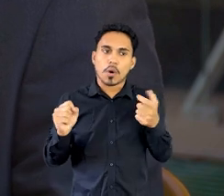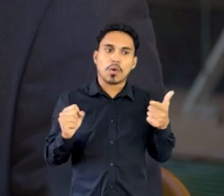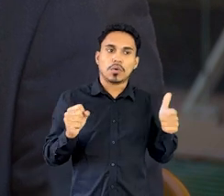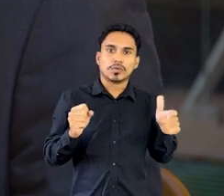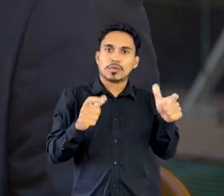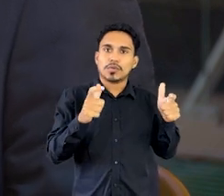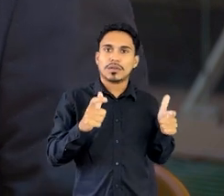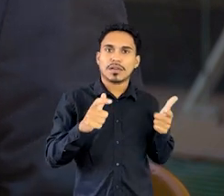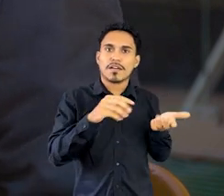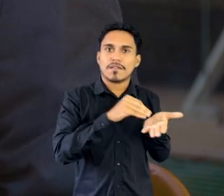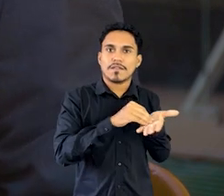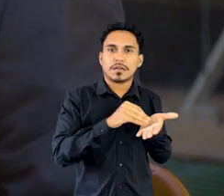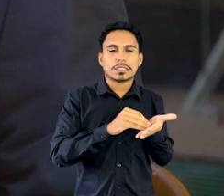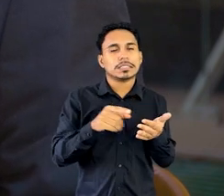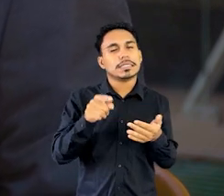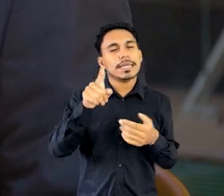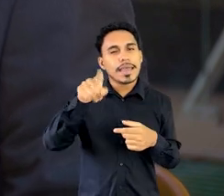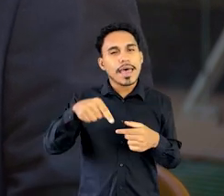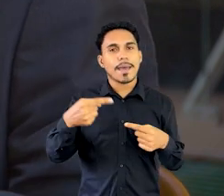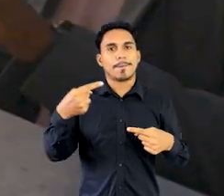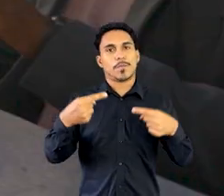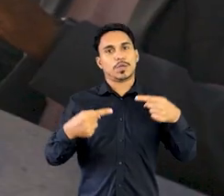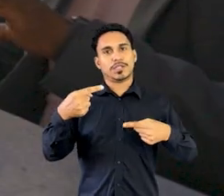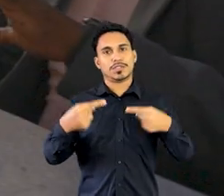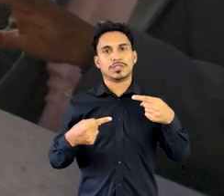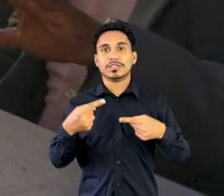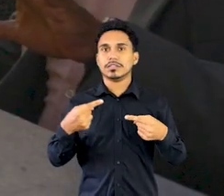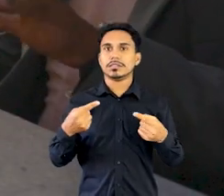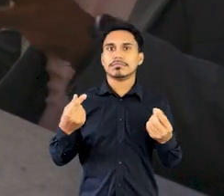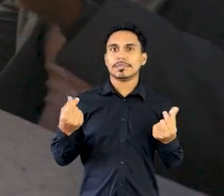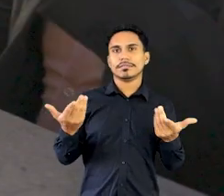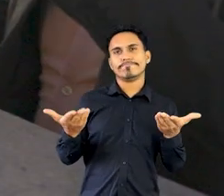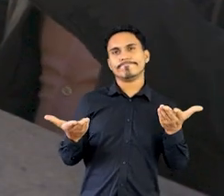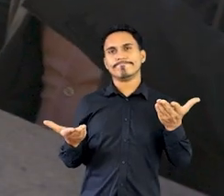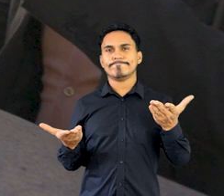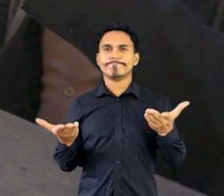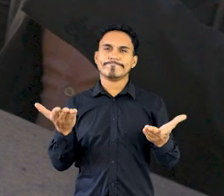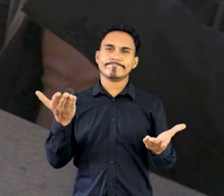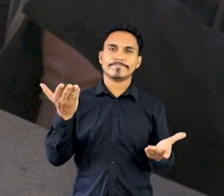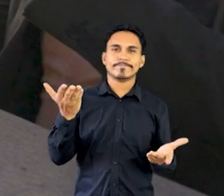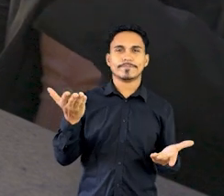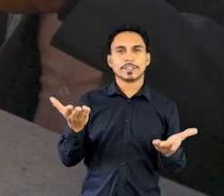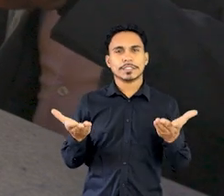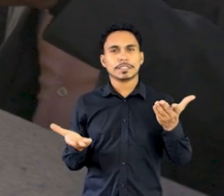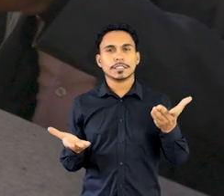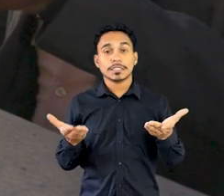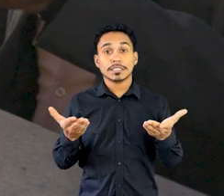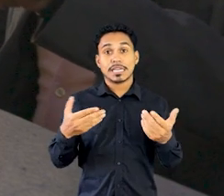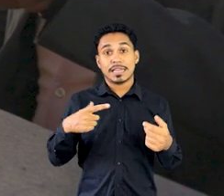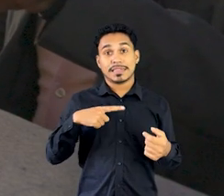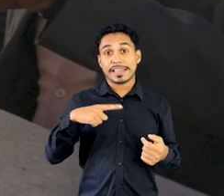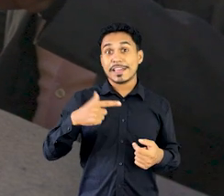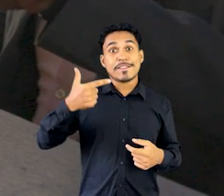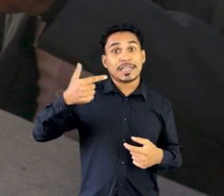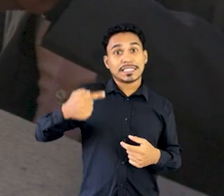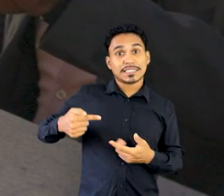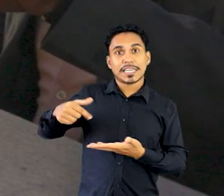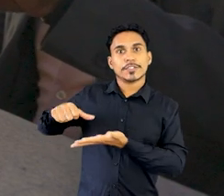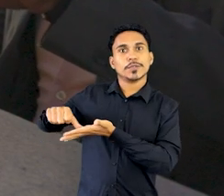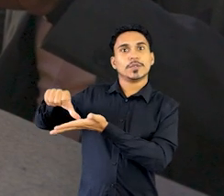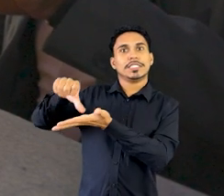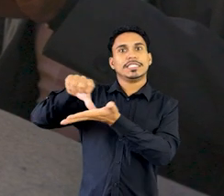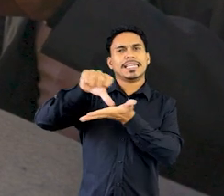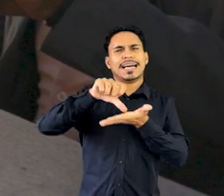nesse lugar para poder regar plantinha e outro E é disso que a gente tá falando é uma grande caixa d'água com 27 unidades da